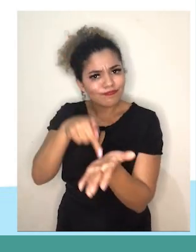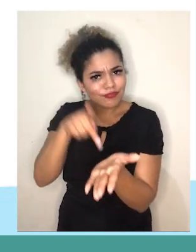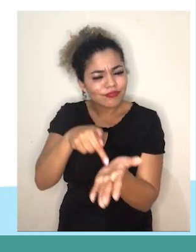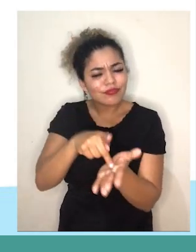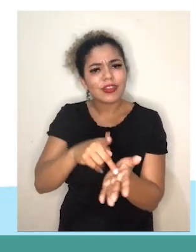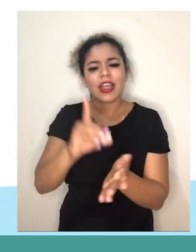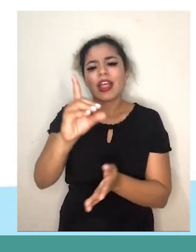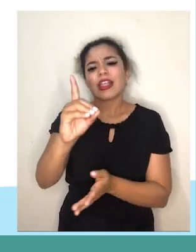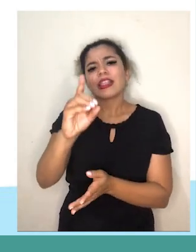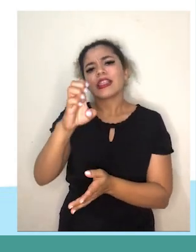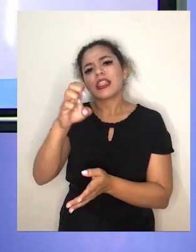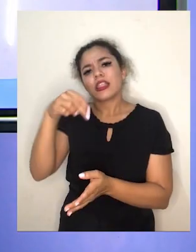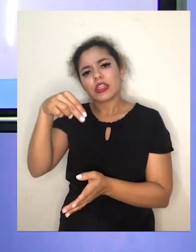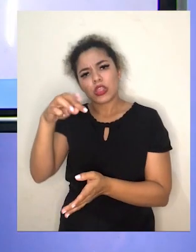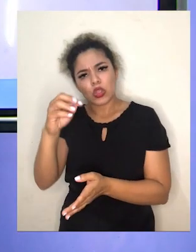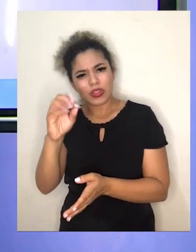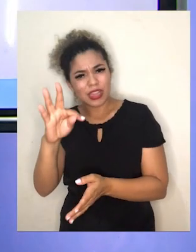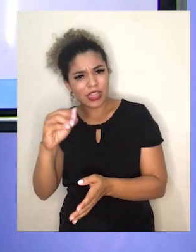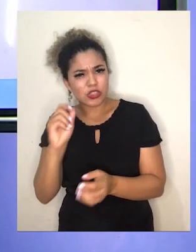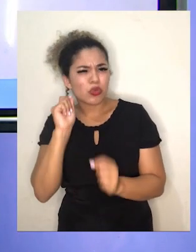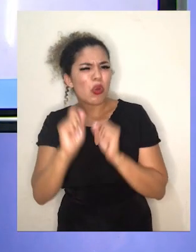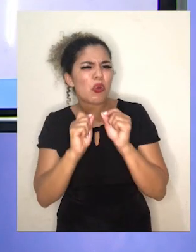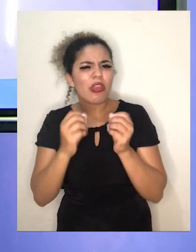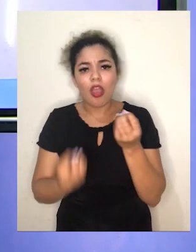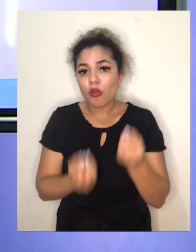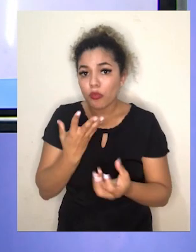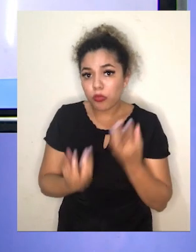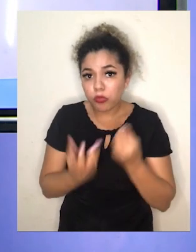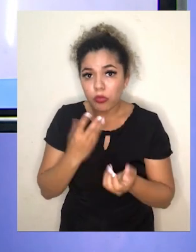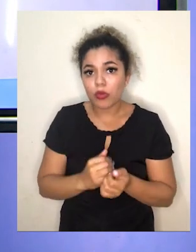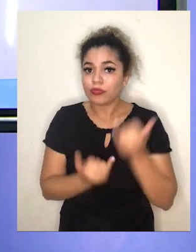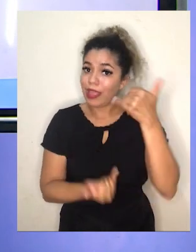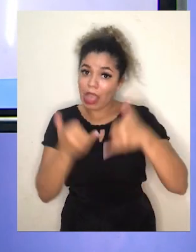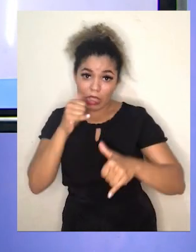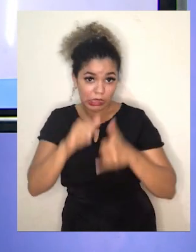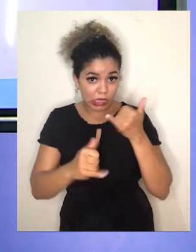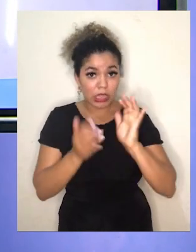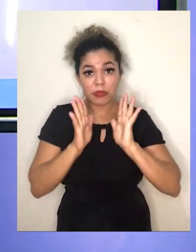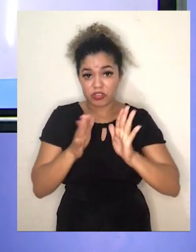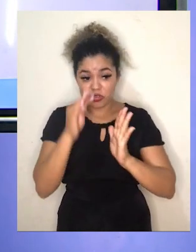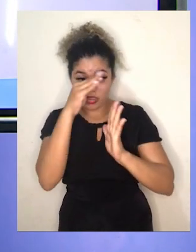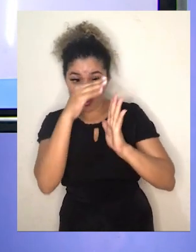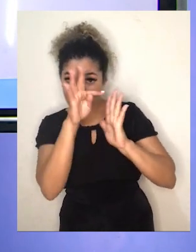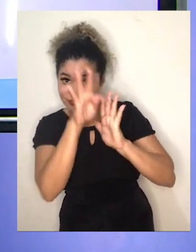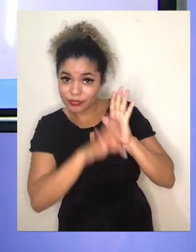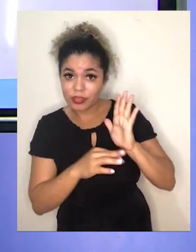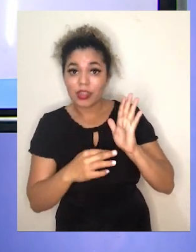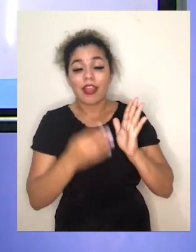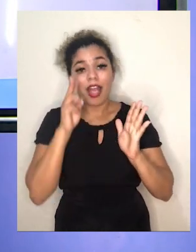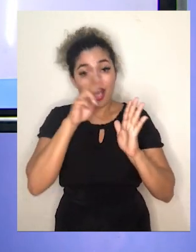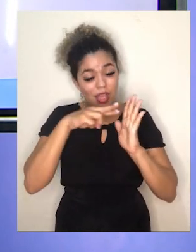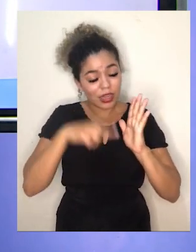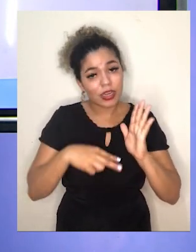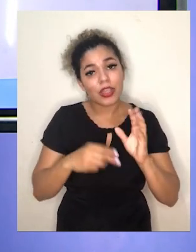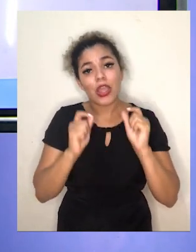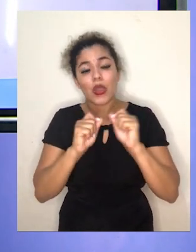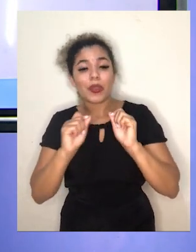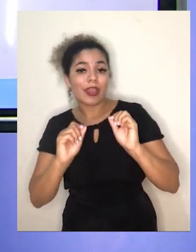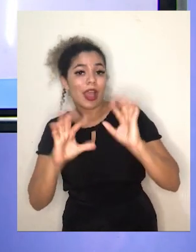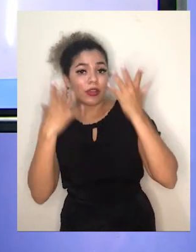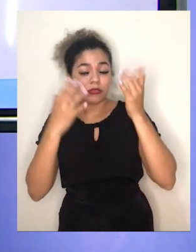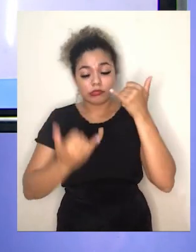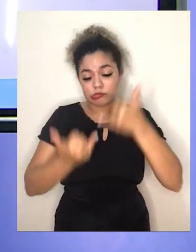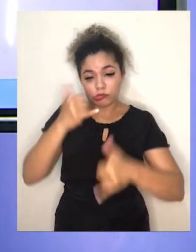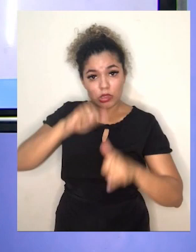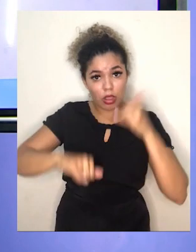seu sentido real. O que é o fogo? É isso que a gente acabou de ler, né? É o resultado de uma reação